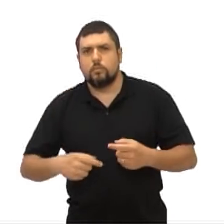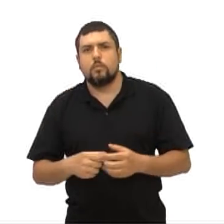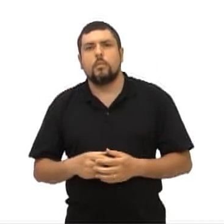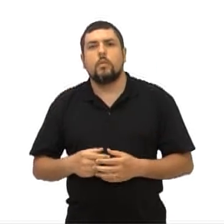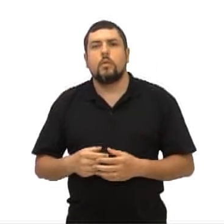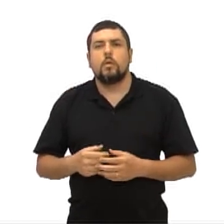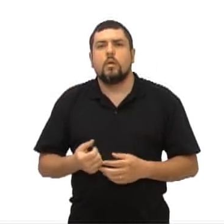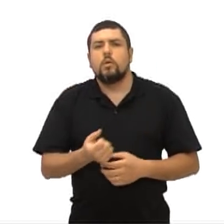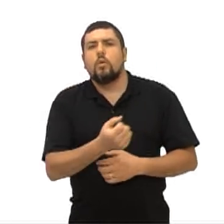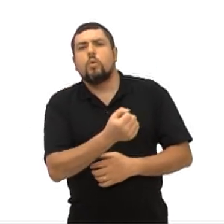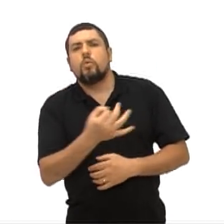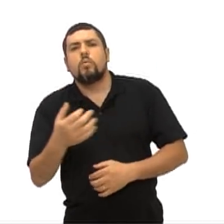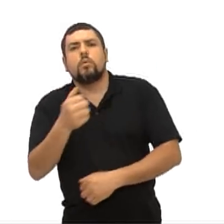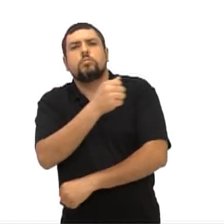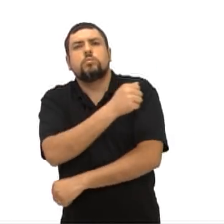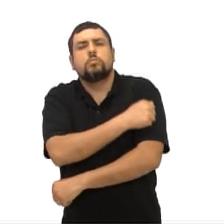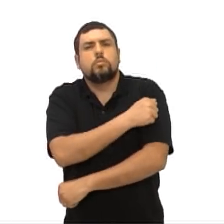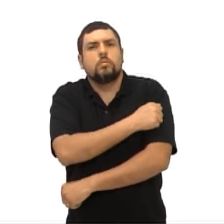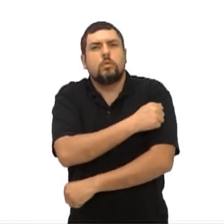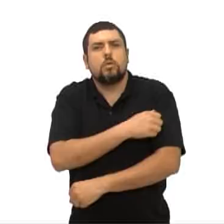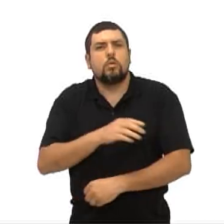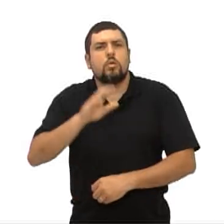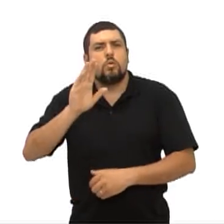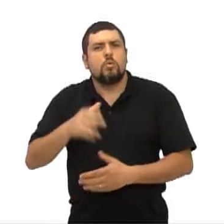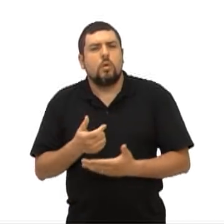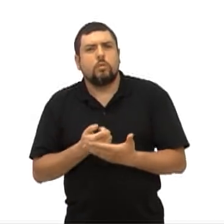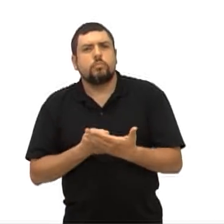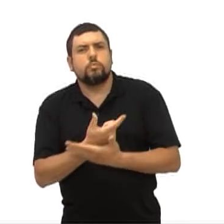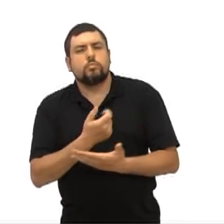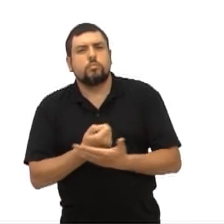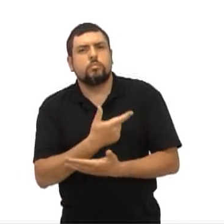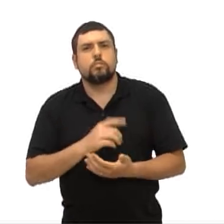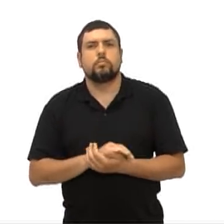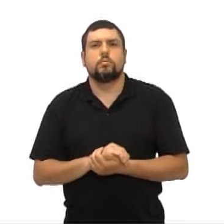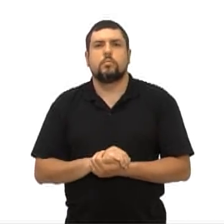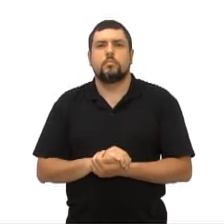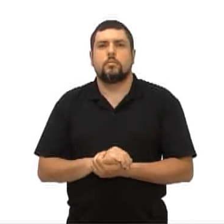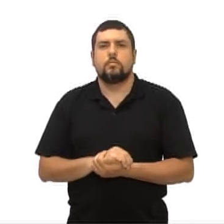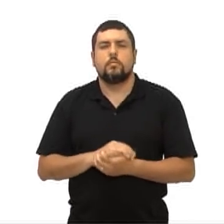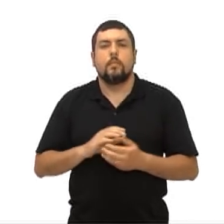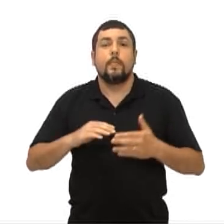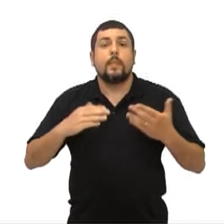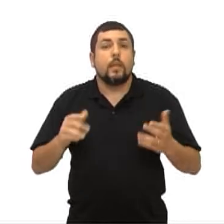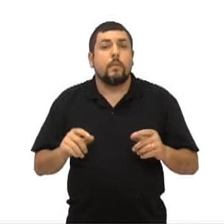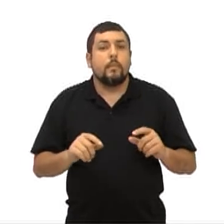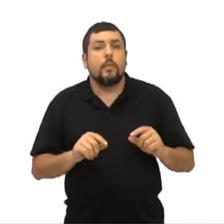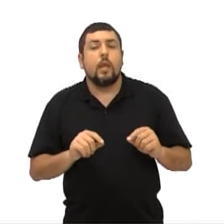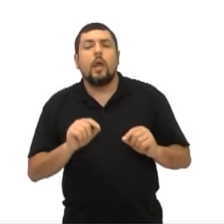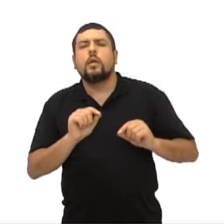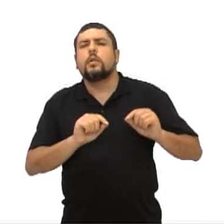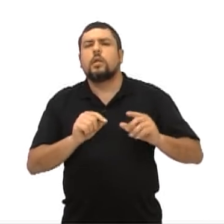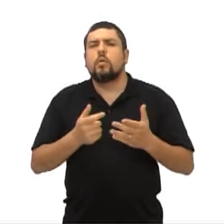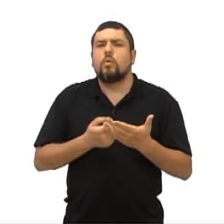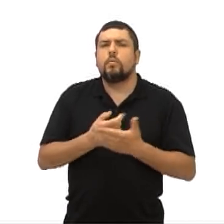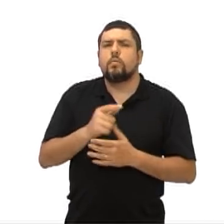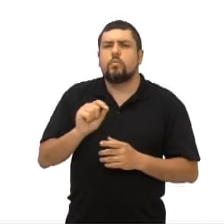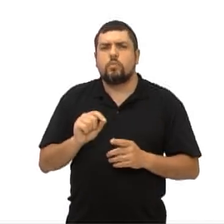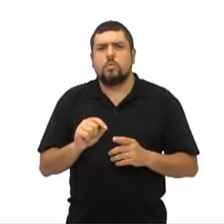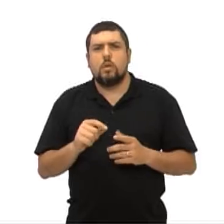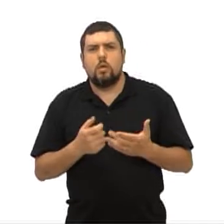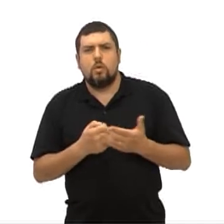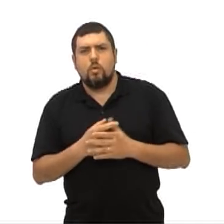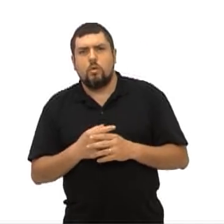compraram bilhetes da rifa? Então, a gente vai ter que ver. Quem comprou o quê? Algum aluno comprou 1